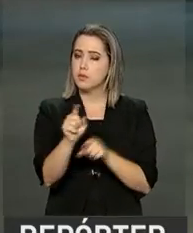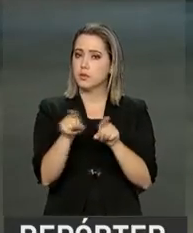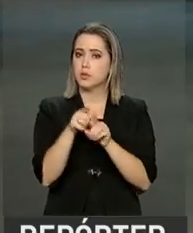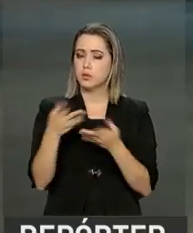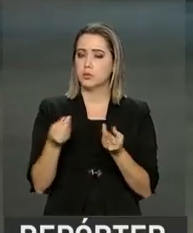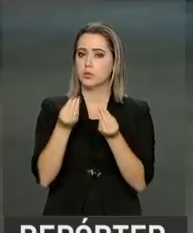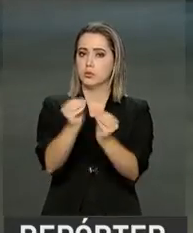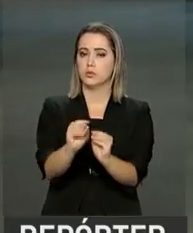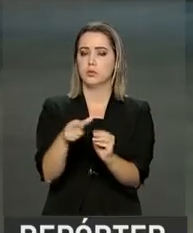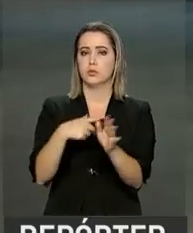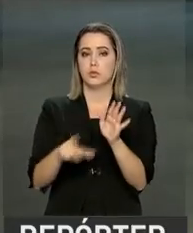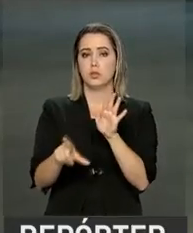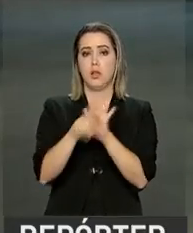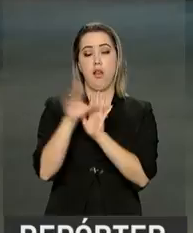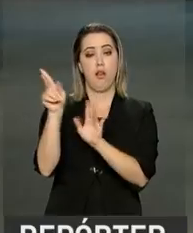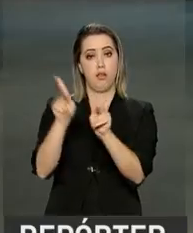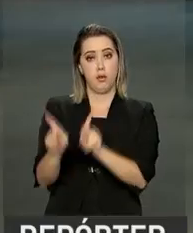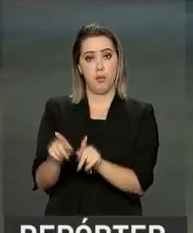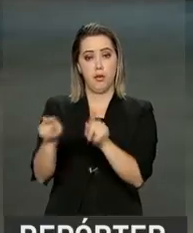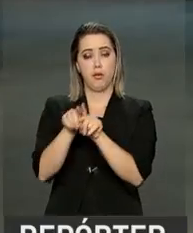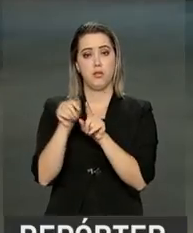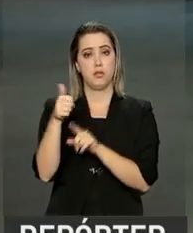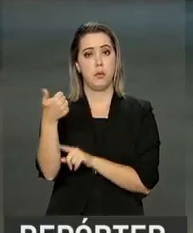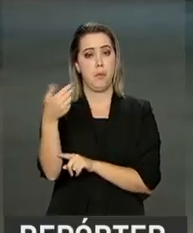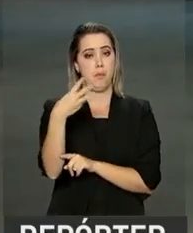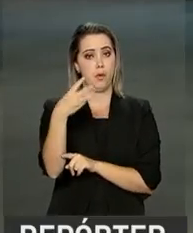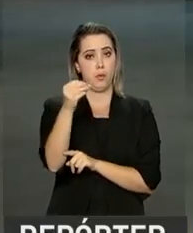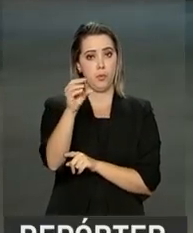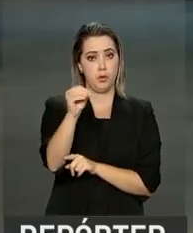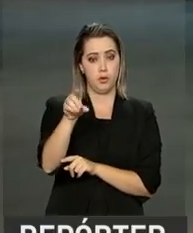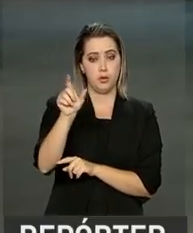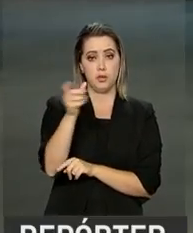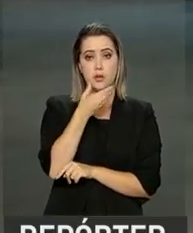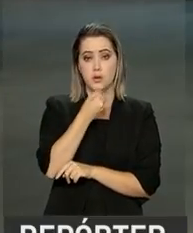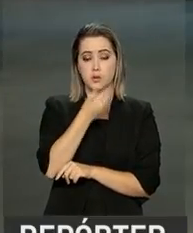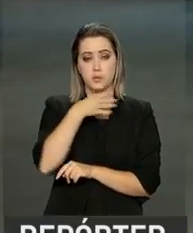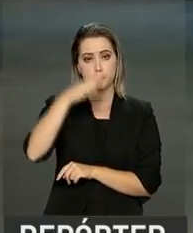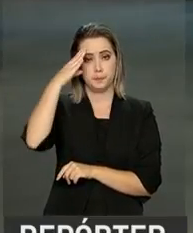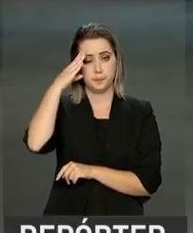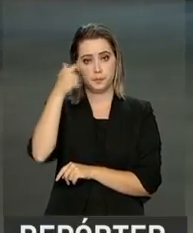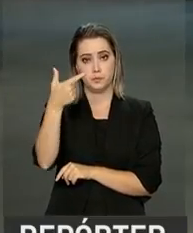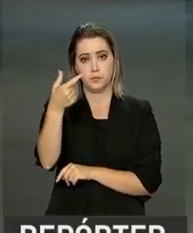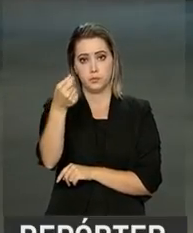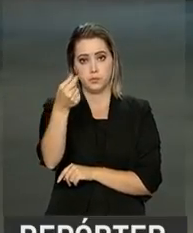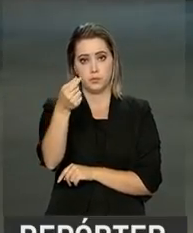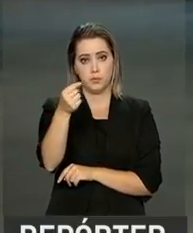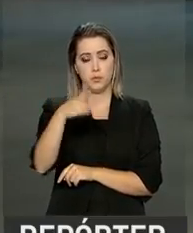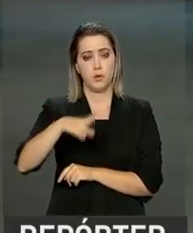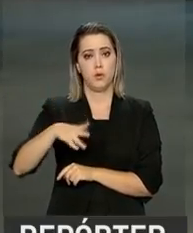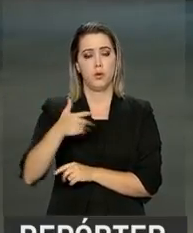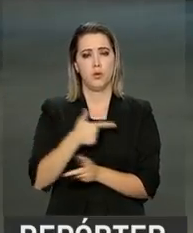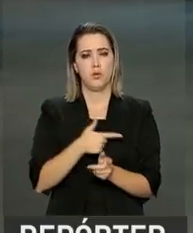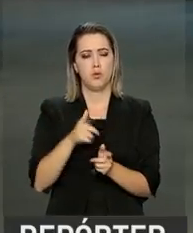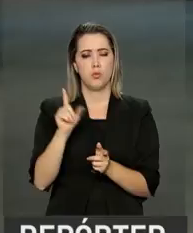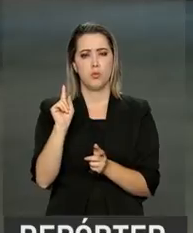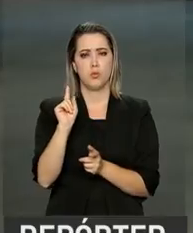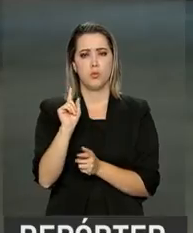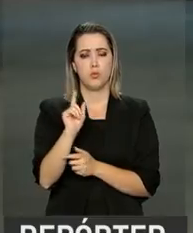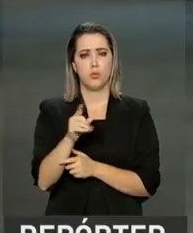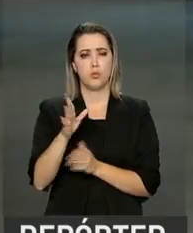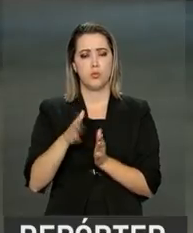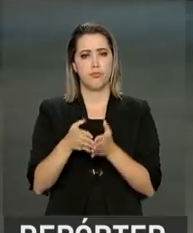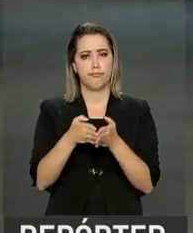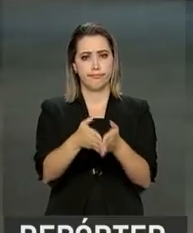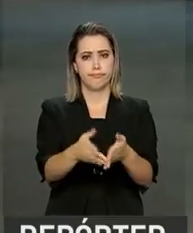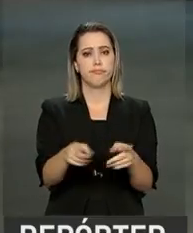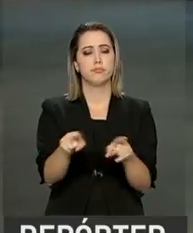garantia da lei e da ordem mil e trezentos militares do exército e 200 fuzileiros navais no momento